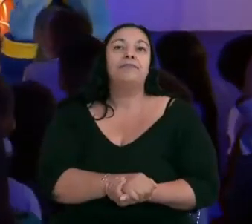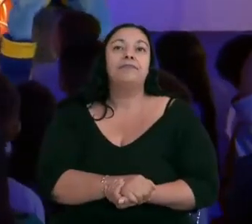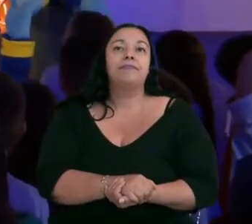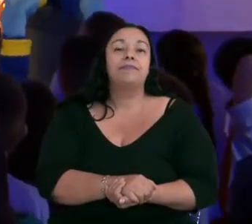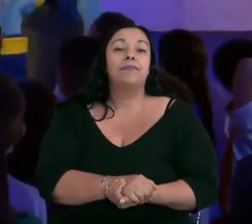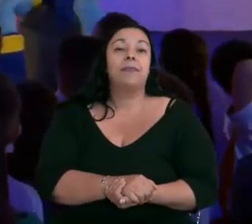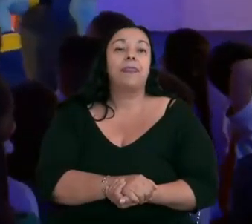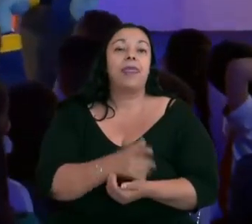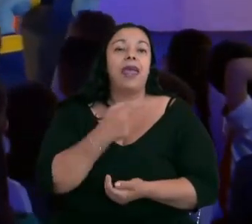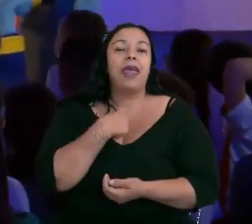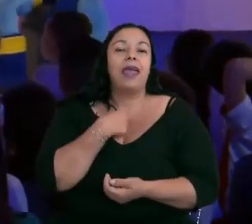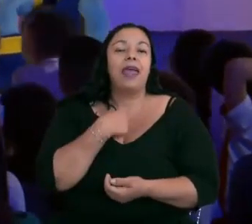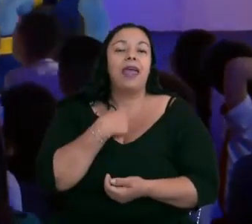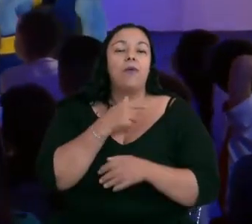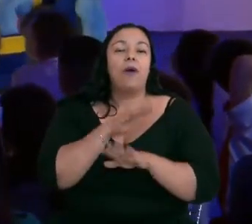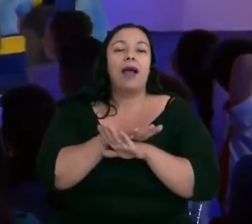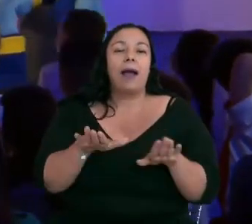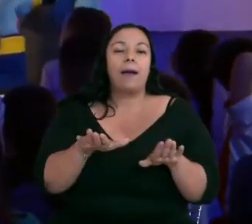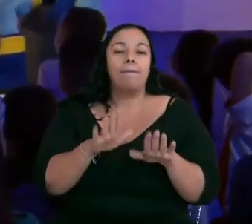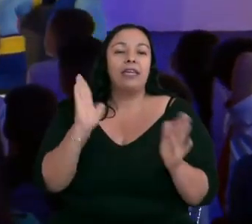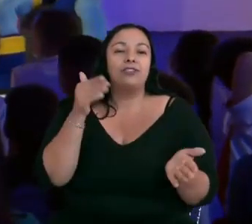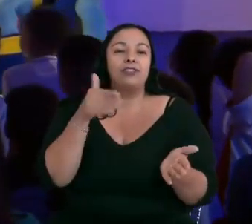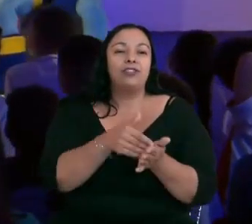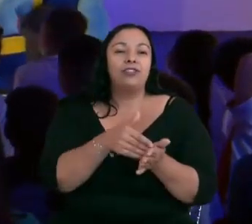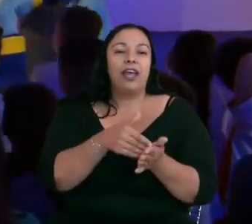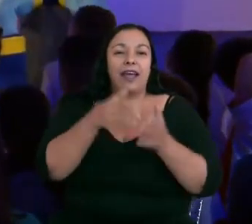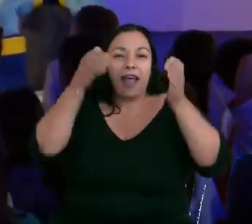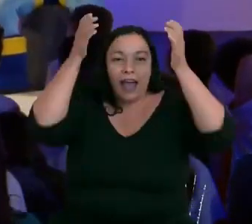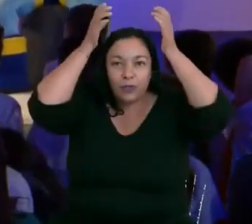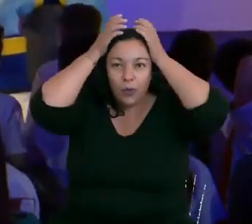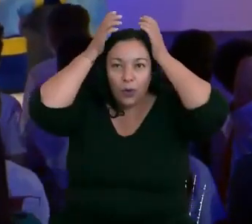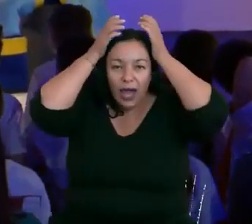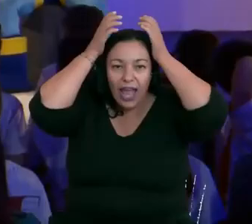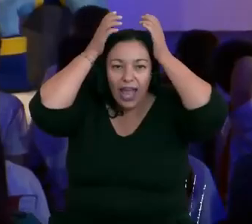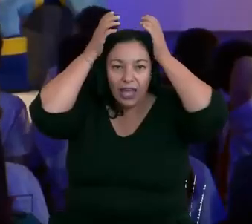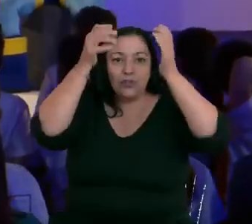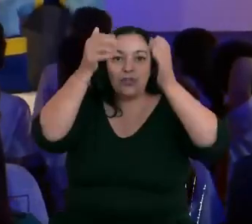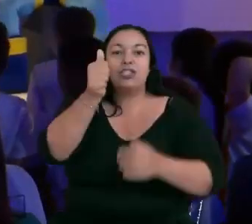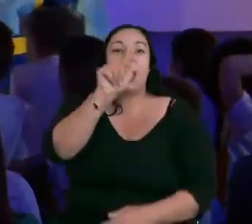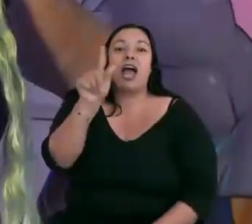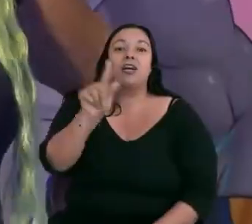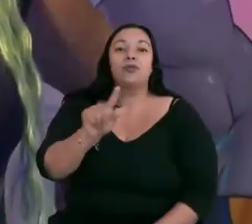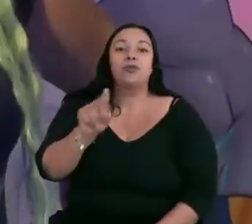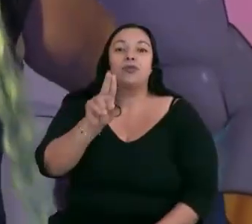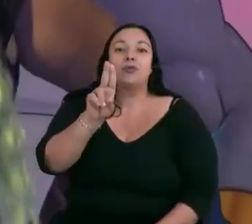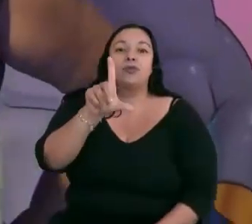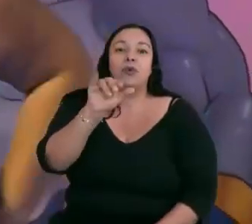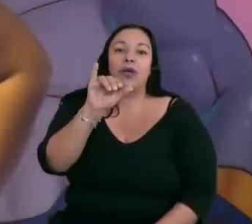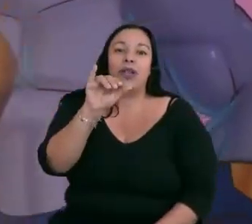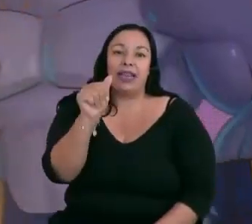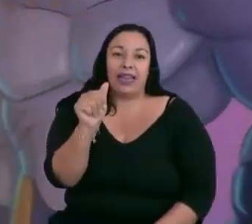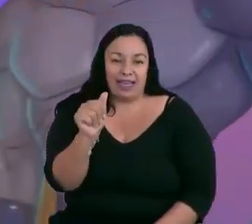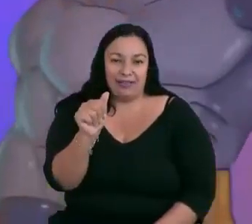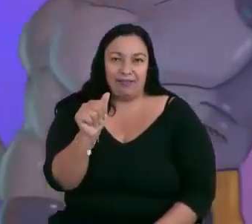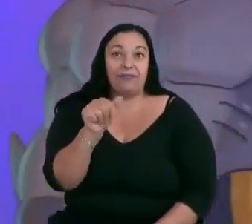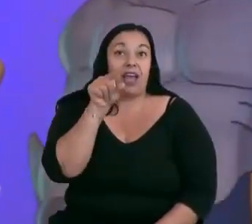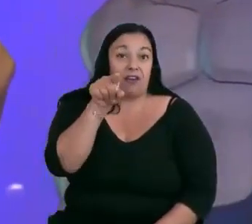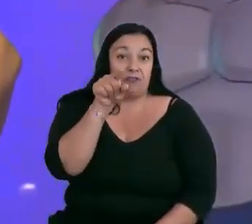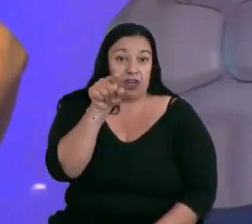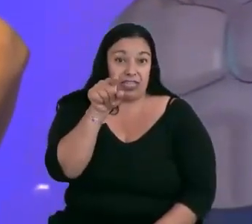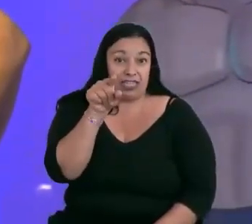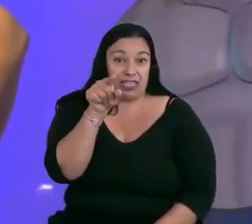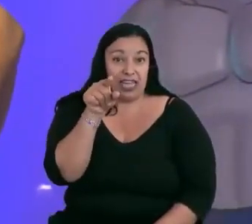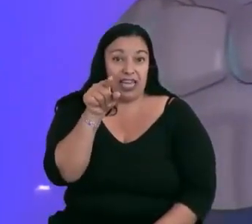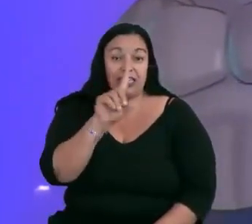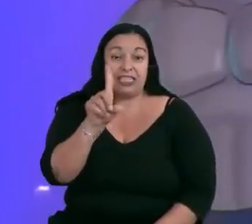Eu acabei de chegar do reino de Azulha. Isso mesmo. Vocês não têm